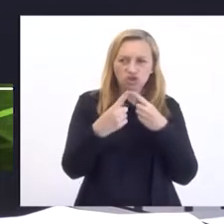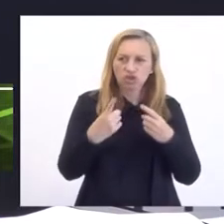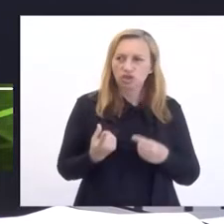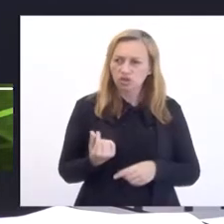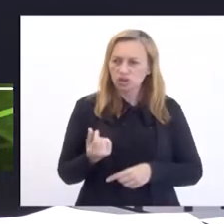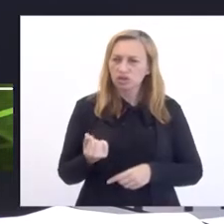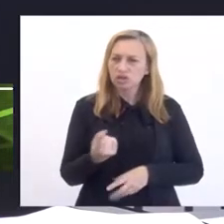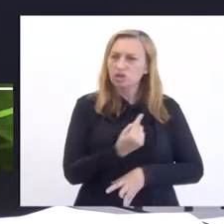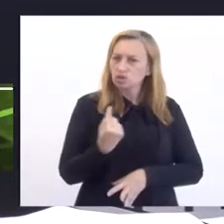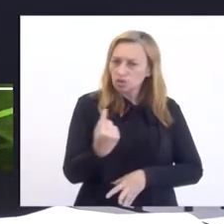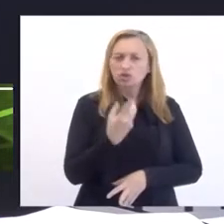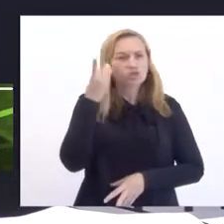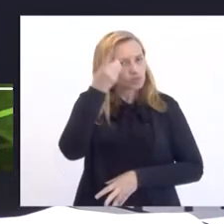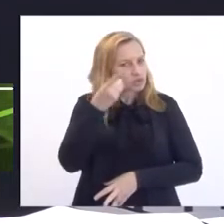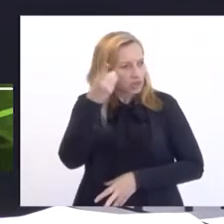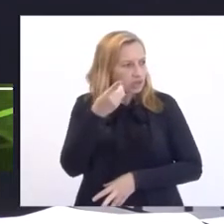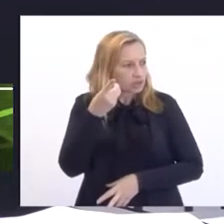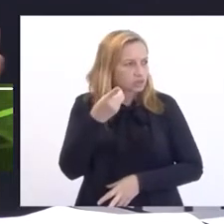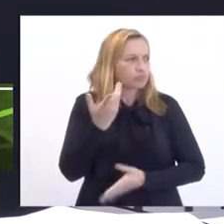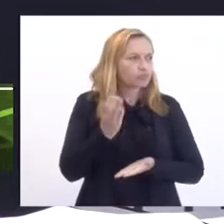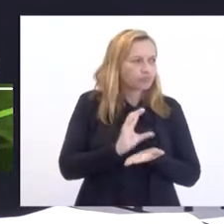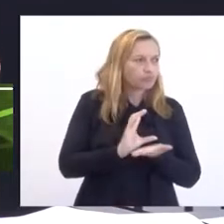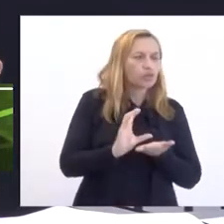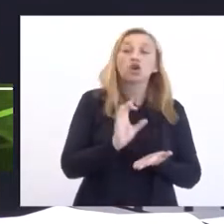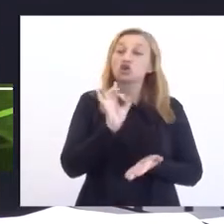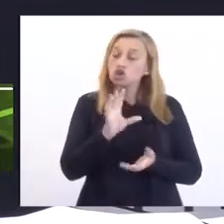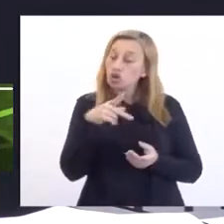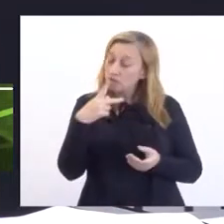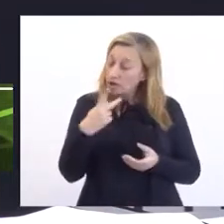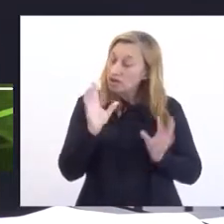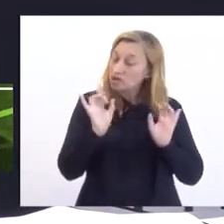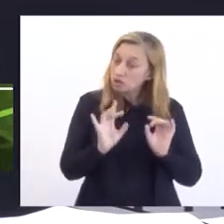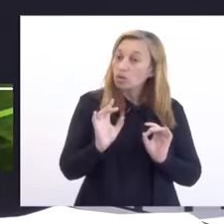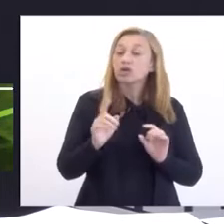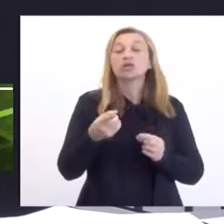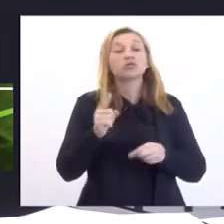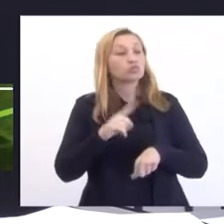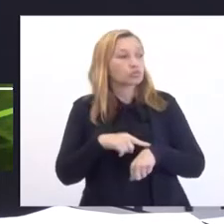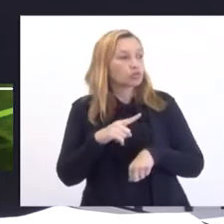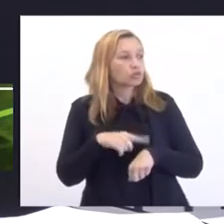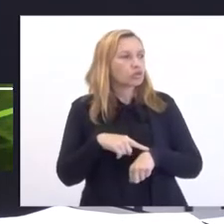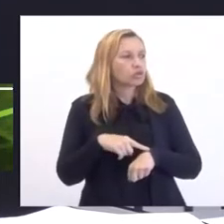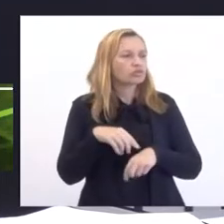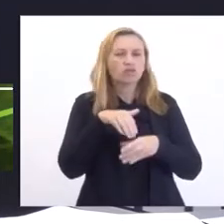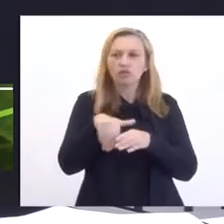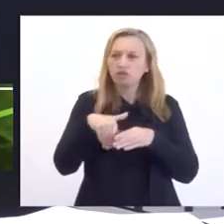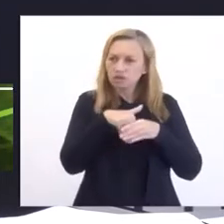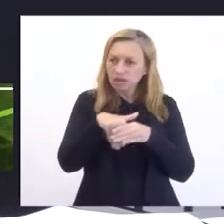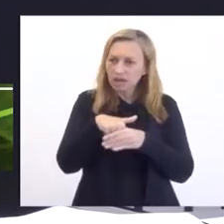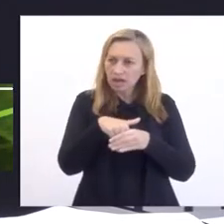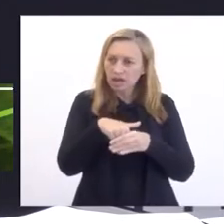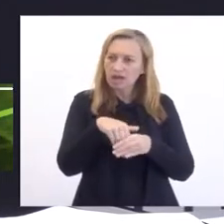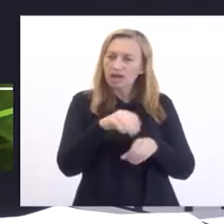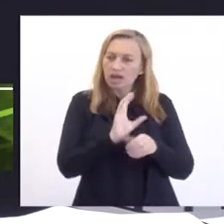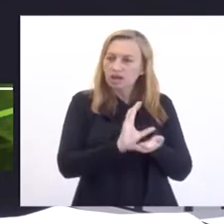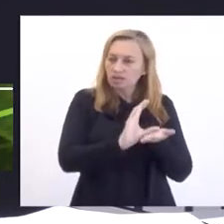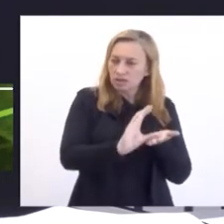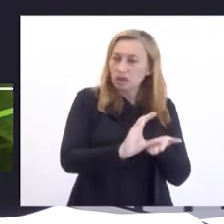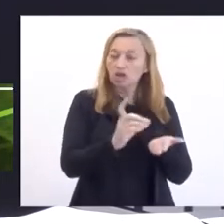nós, deputados. Eu não estou discutindo a conta, só fiz a objeção. Na hora que for votar as contas, minha argumentação